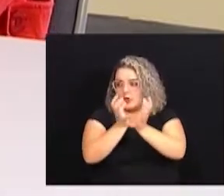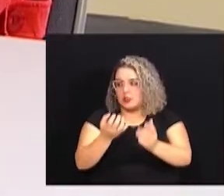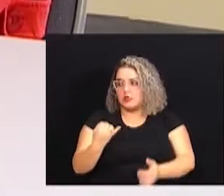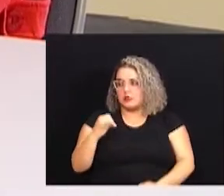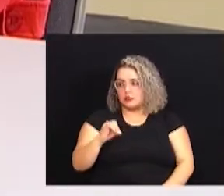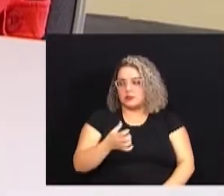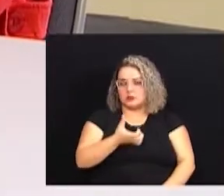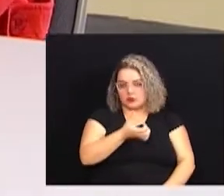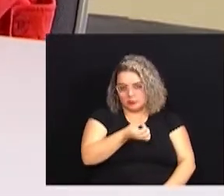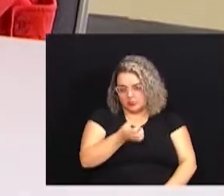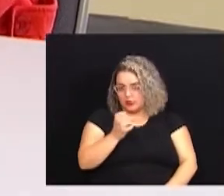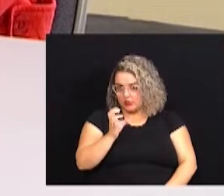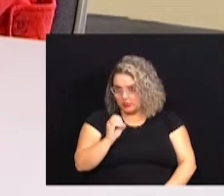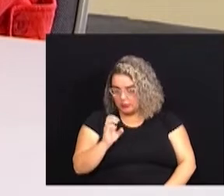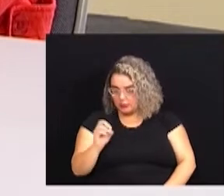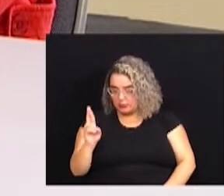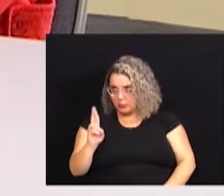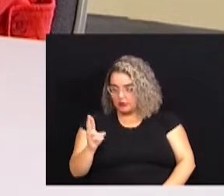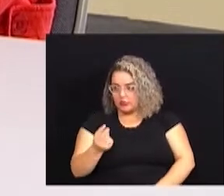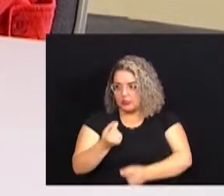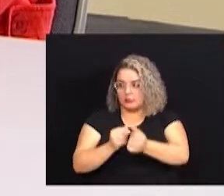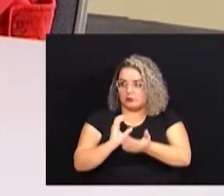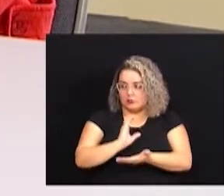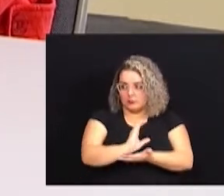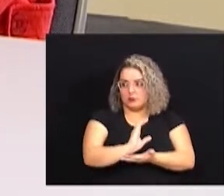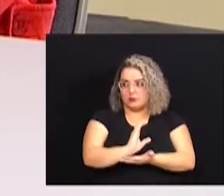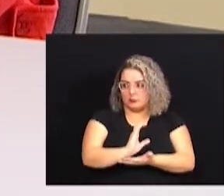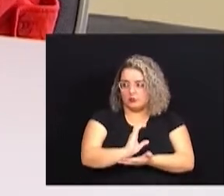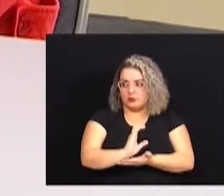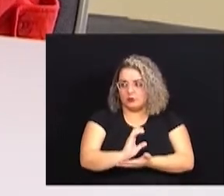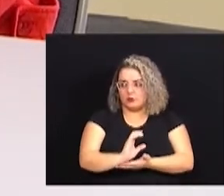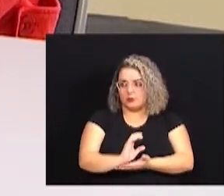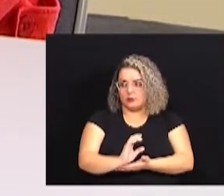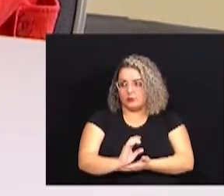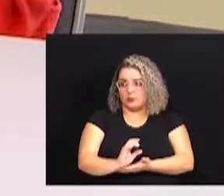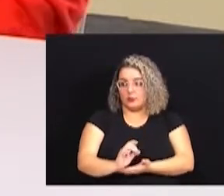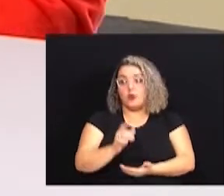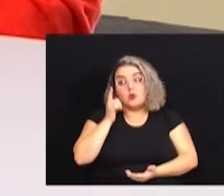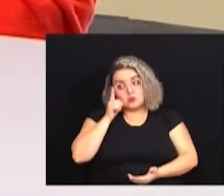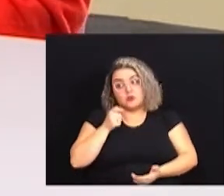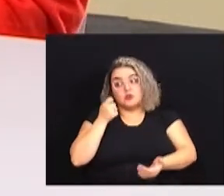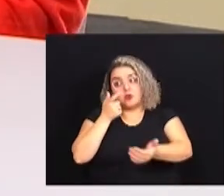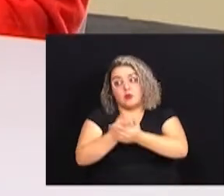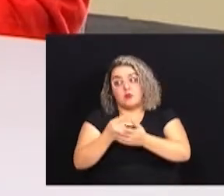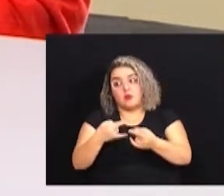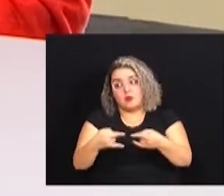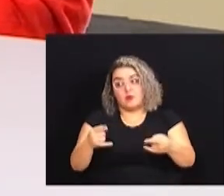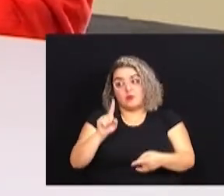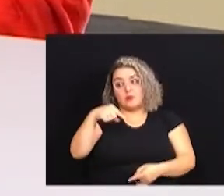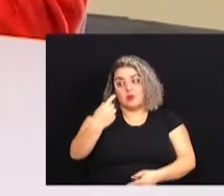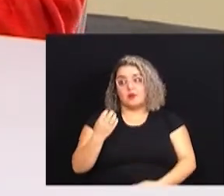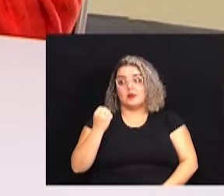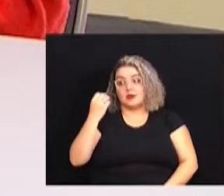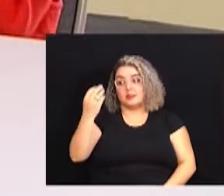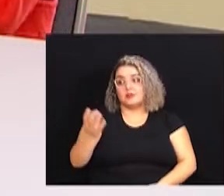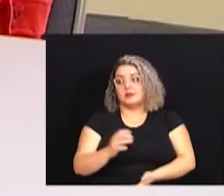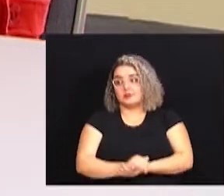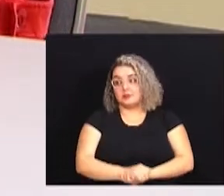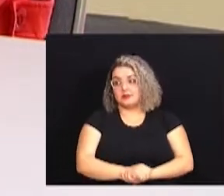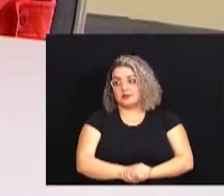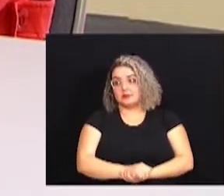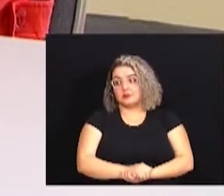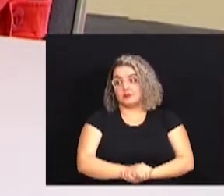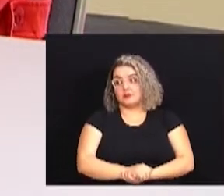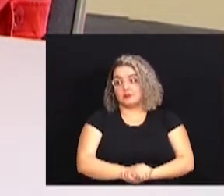anos. Se a gente pegar esses R$600 aí e investir, dá para, quem sabe, comprar até a passagem, né? A próxima viagem.